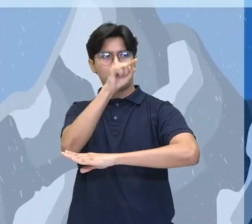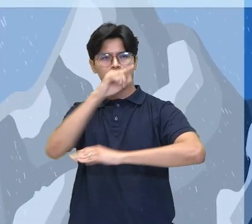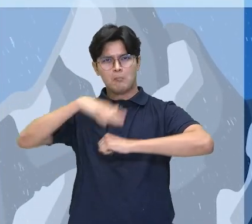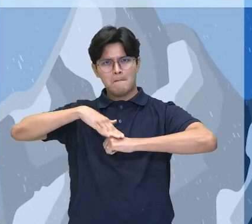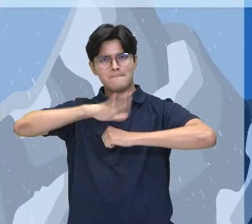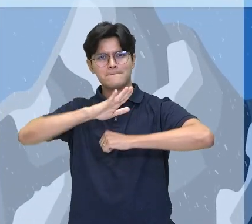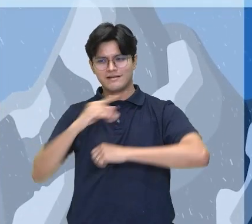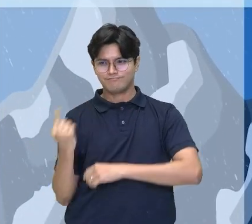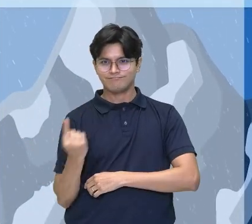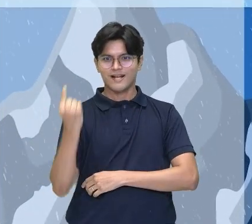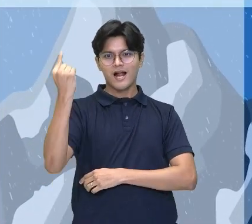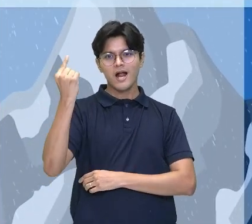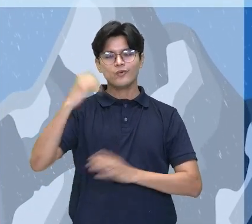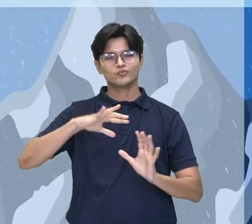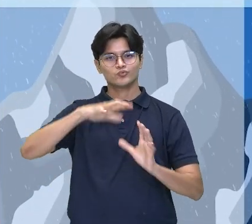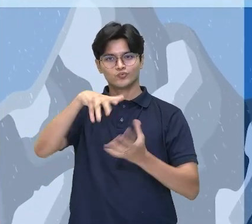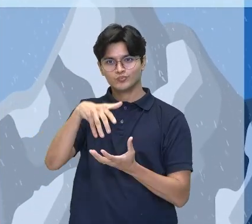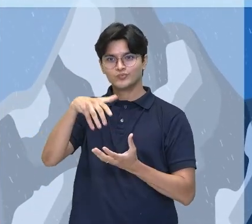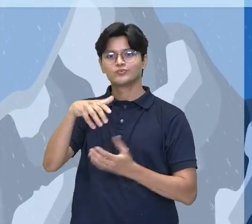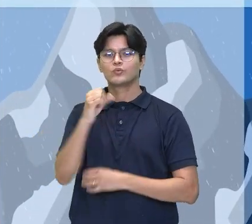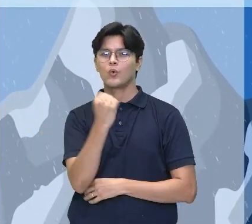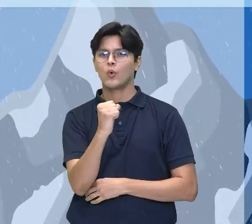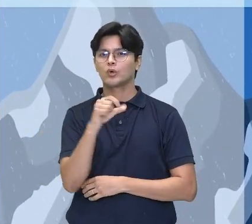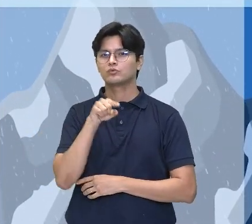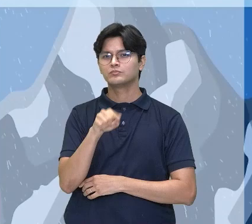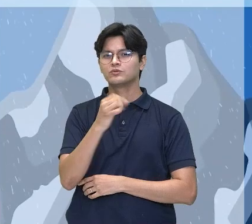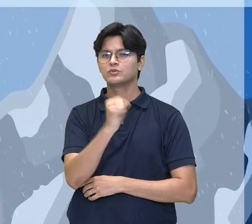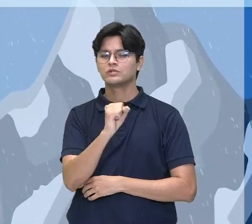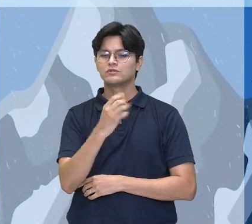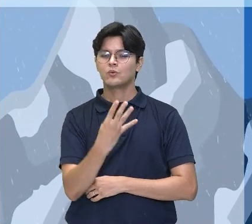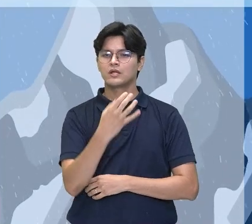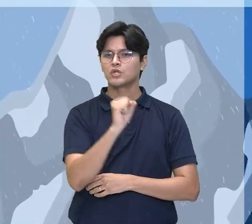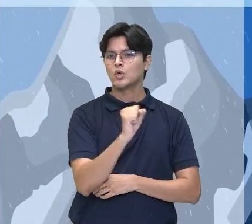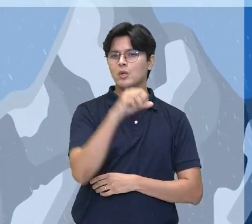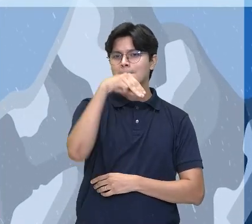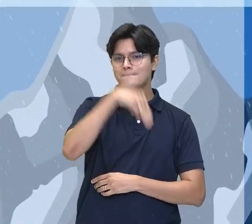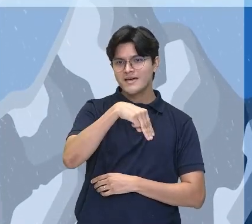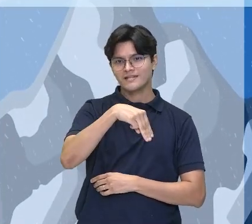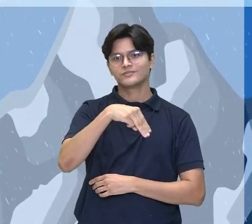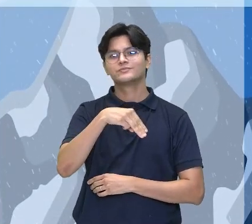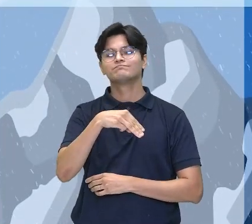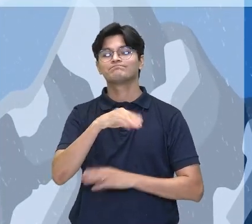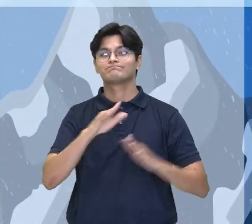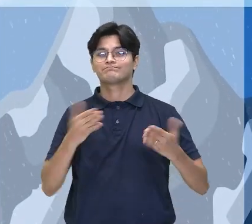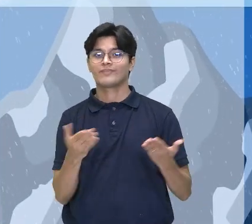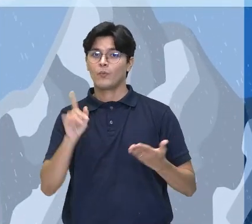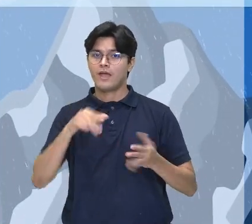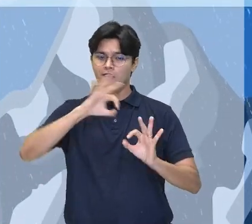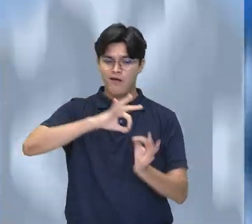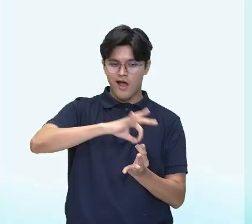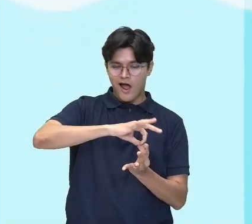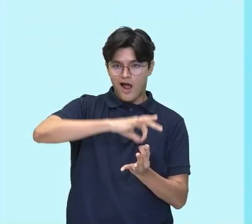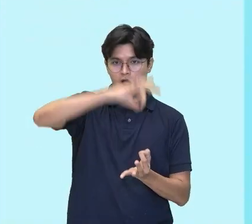8.848 metros acima do nível do mar, ou seja, altitude positiva.